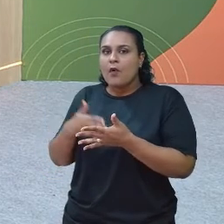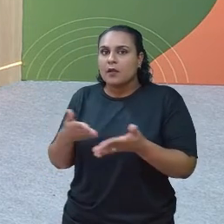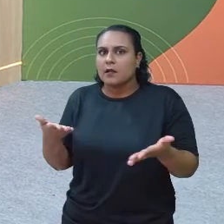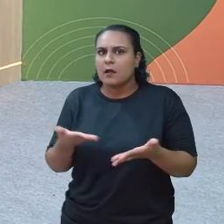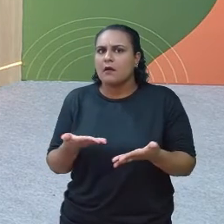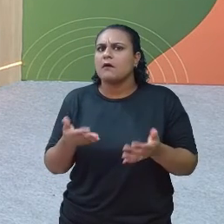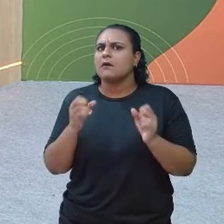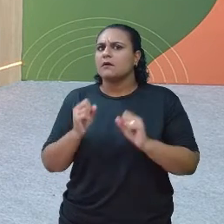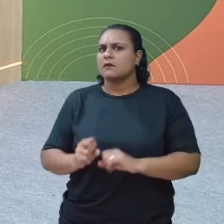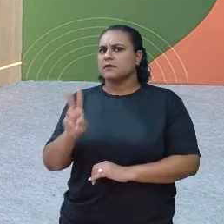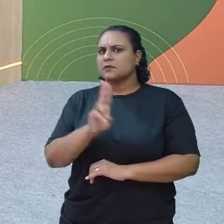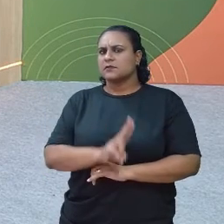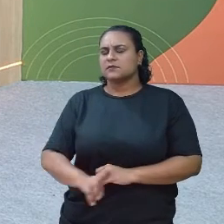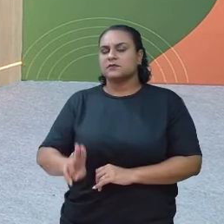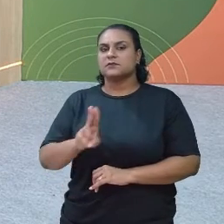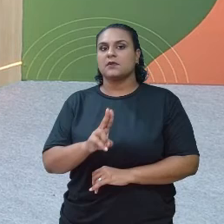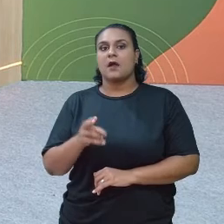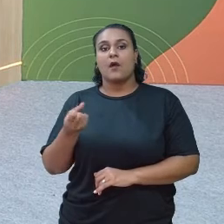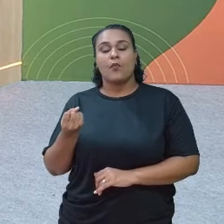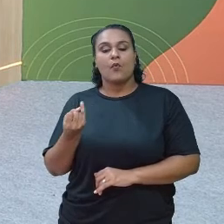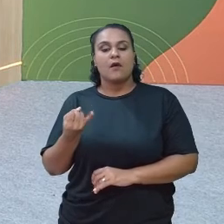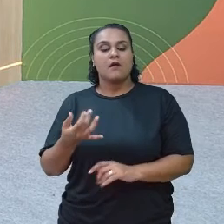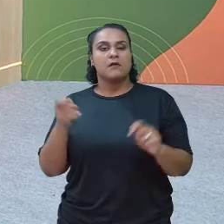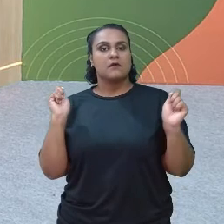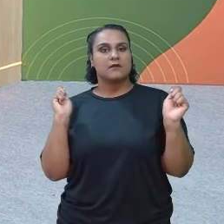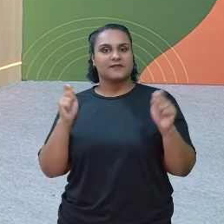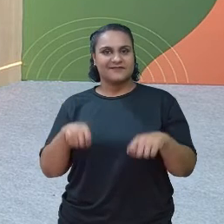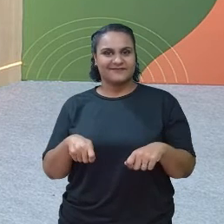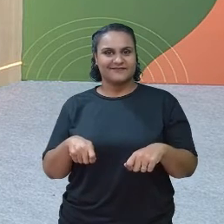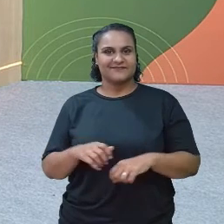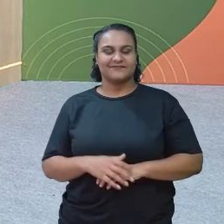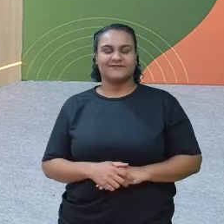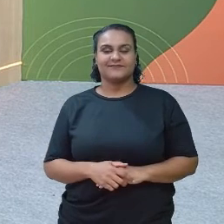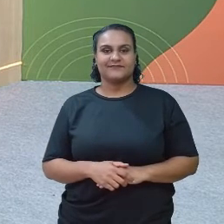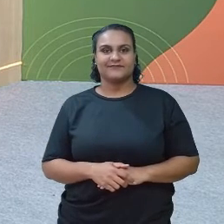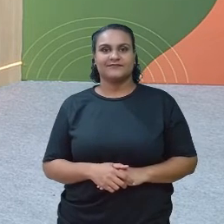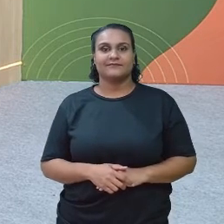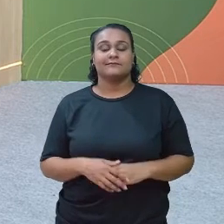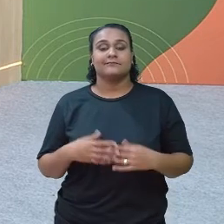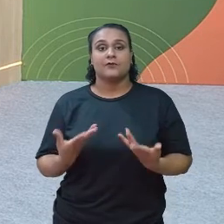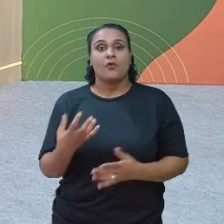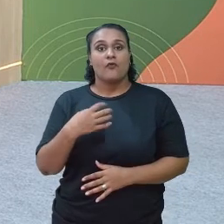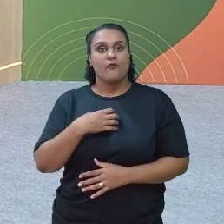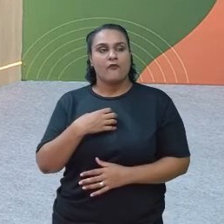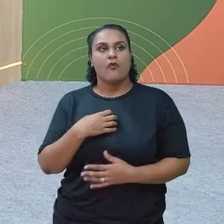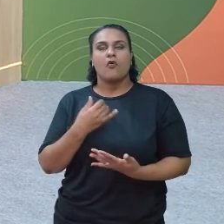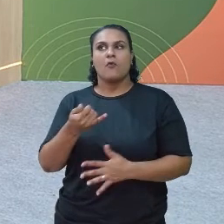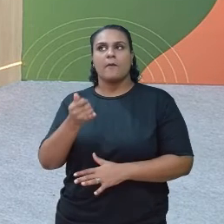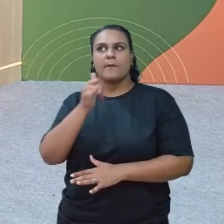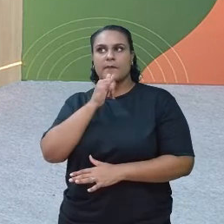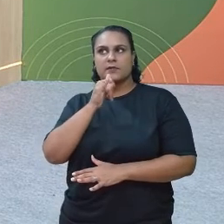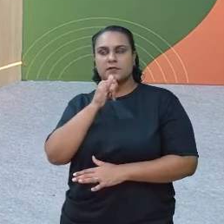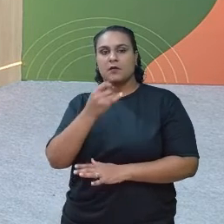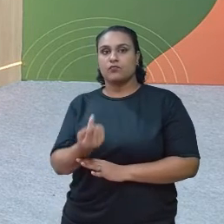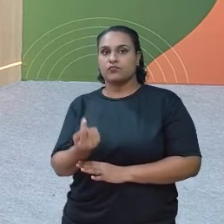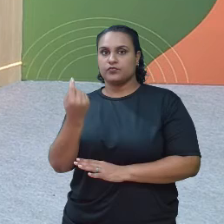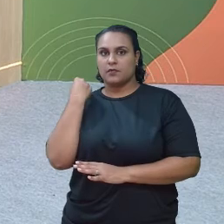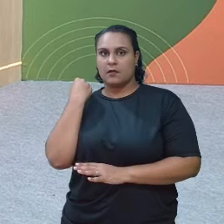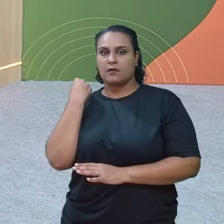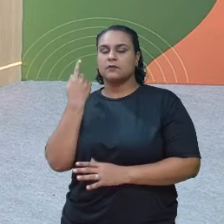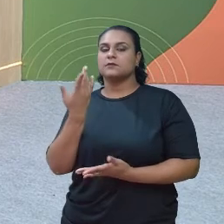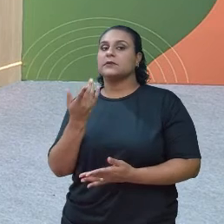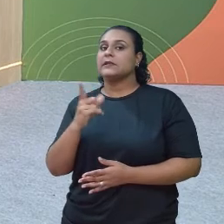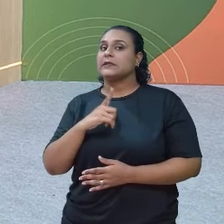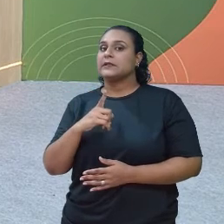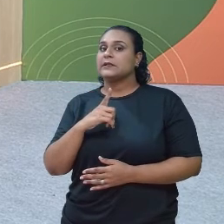utilizar com relação ao número de possibilidades, tá certo? Então, da mesma forma que o exemplo anterior, eu tinha